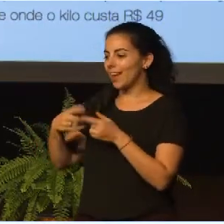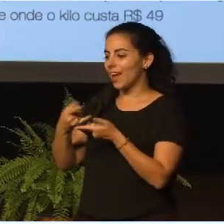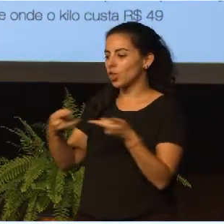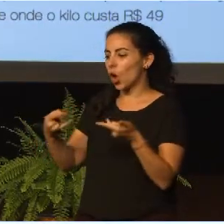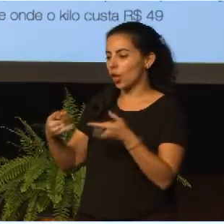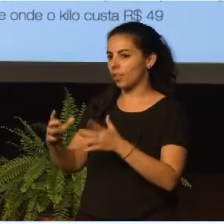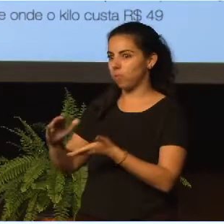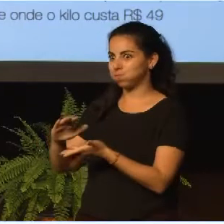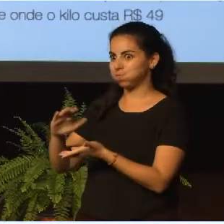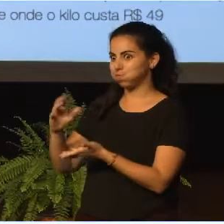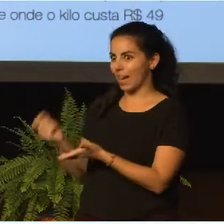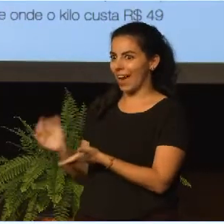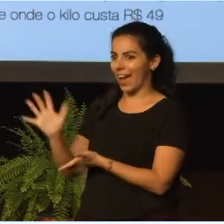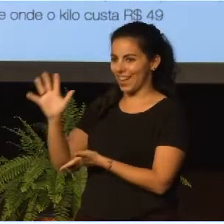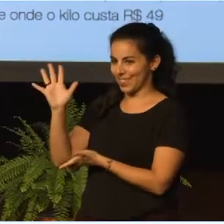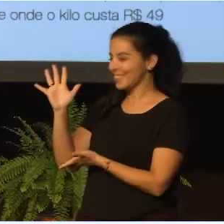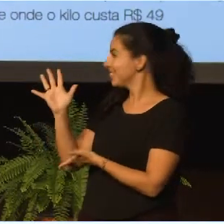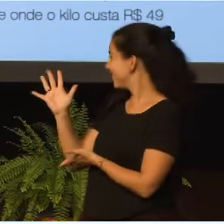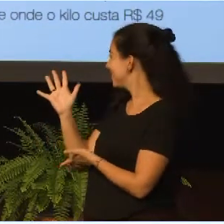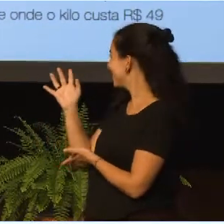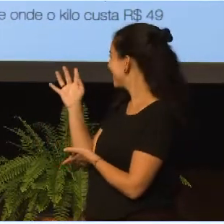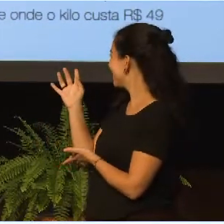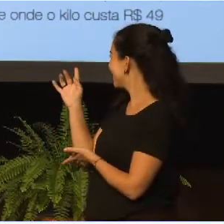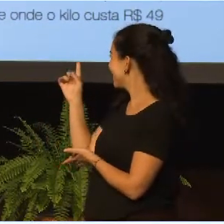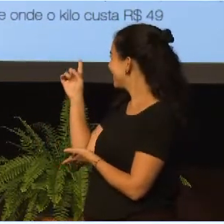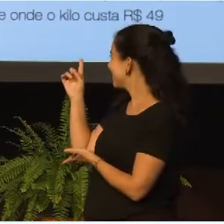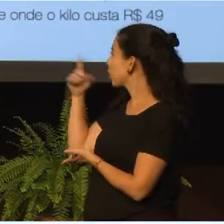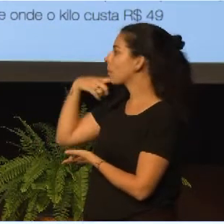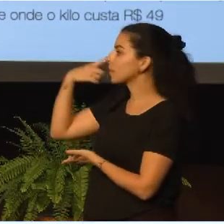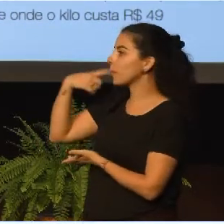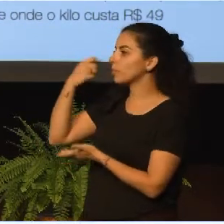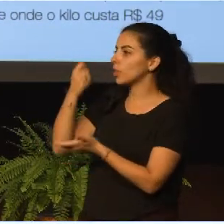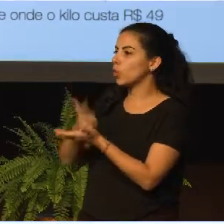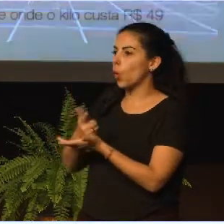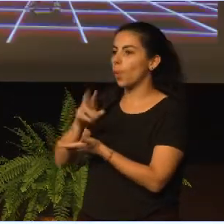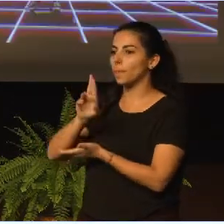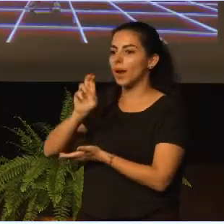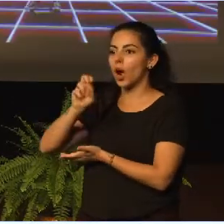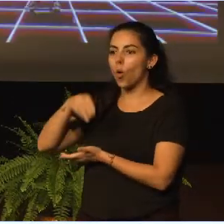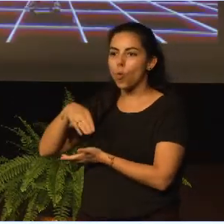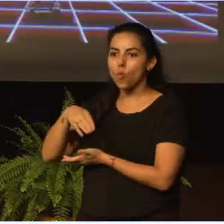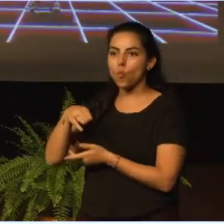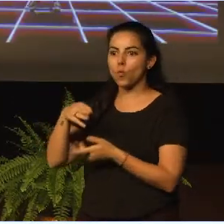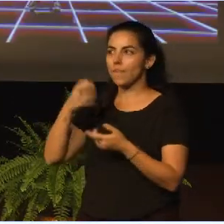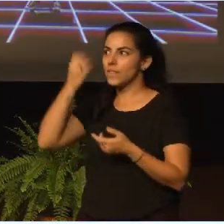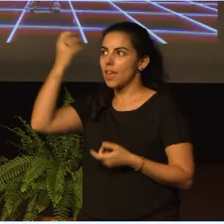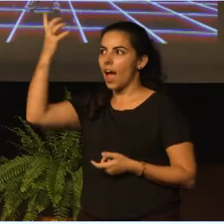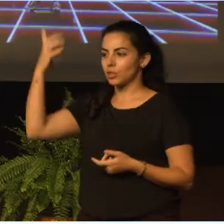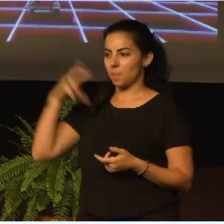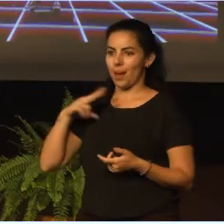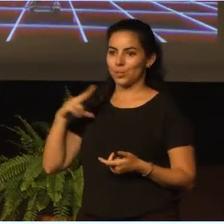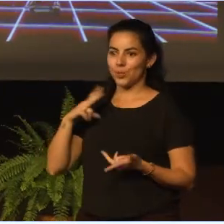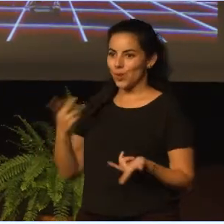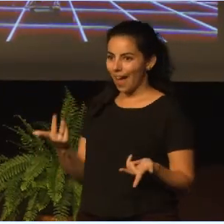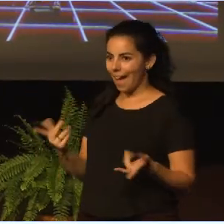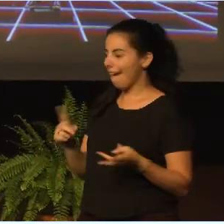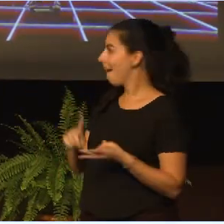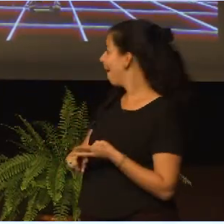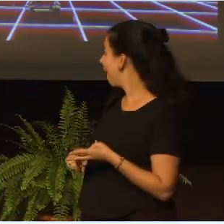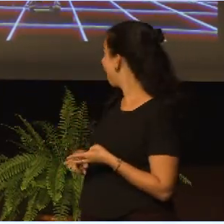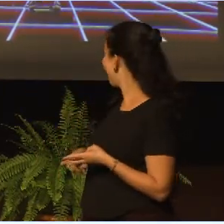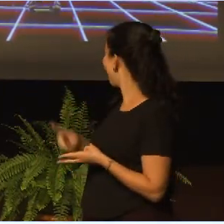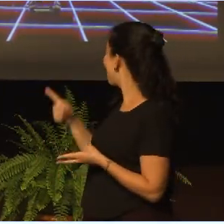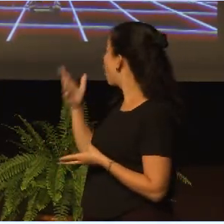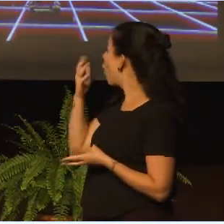gente sabe. Deputado comprando rum em viagem não oficial, enfim. E até o cara almoçando no interior de